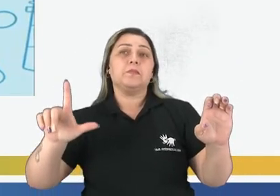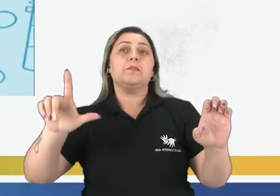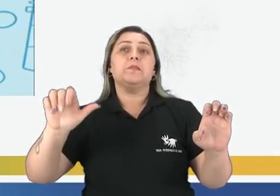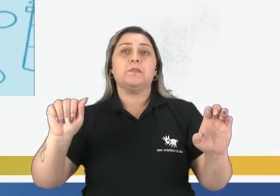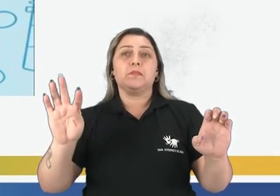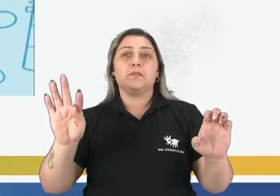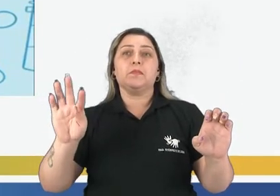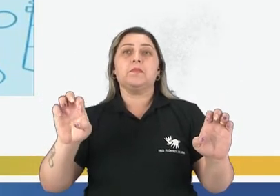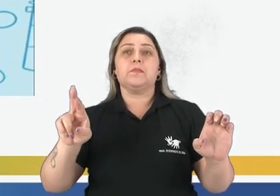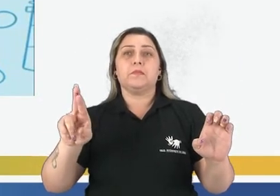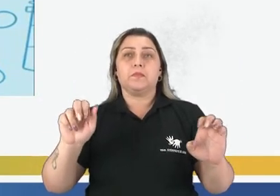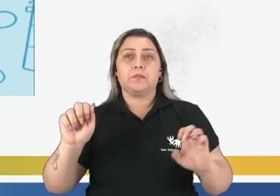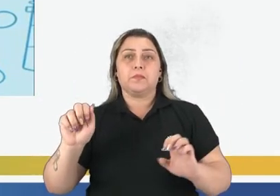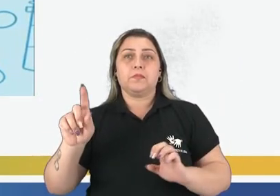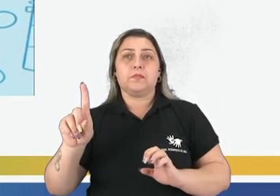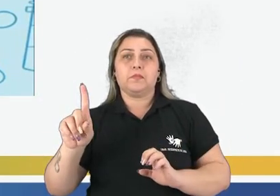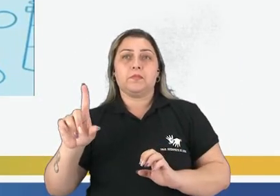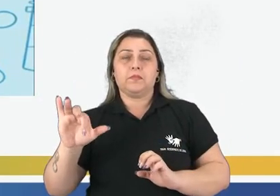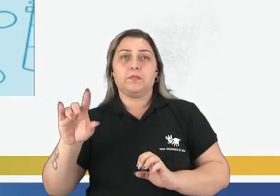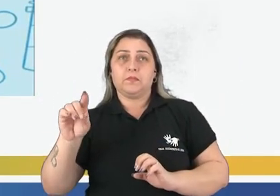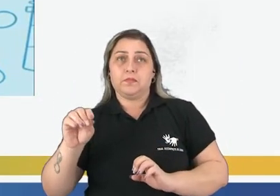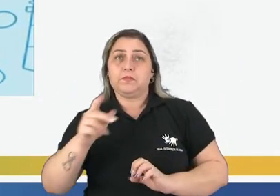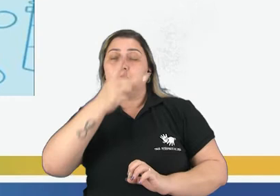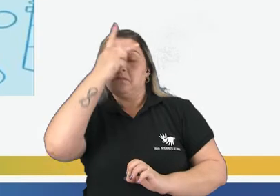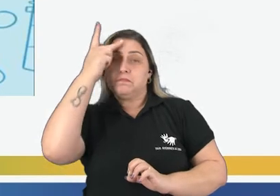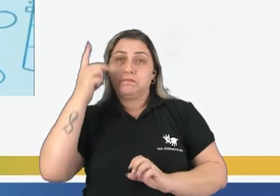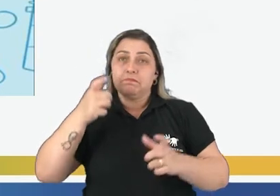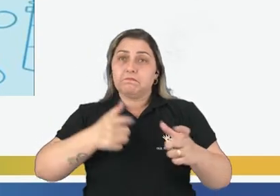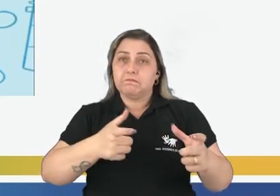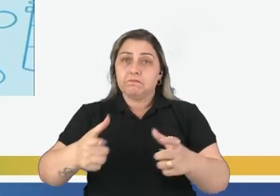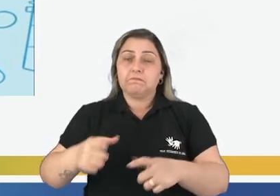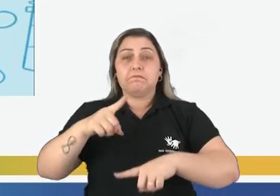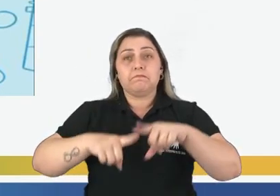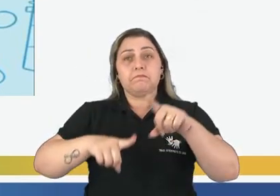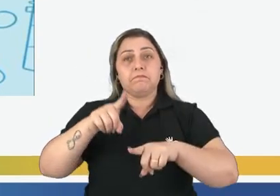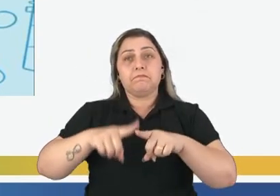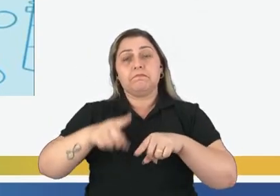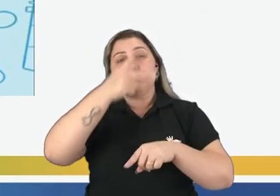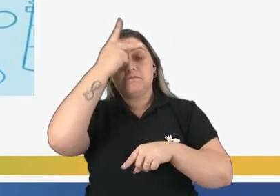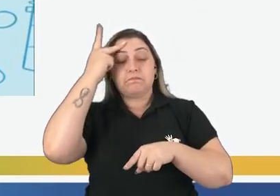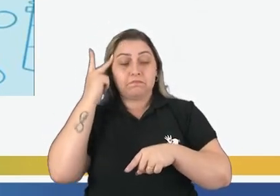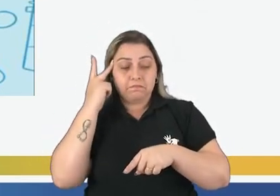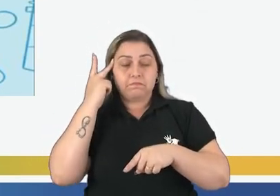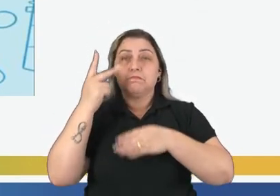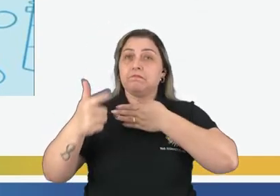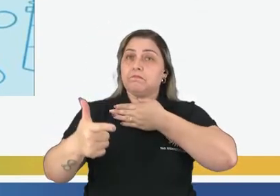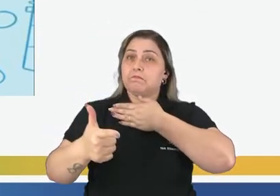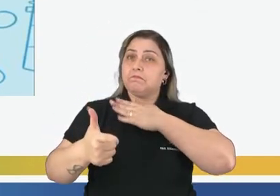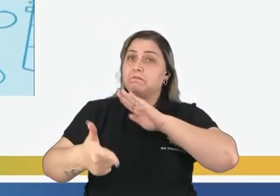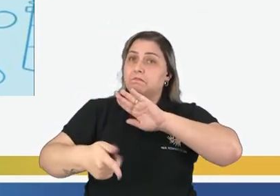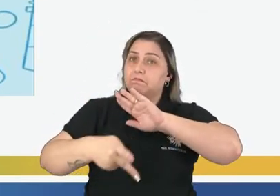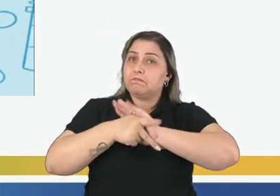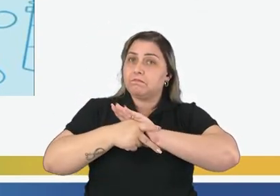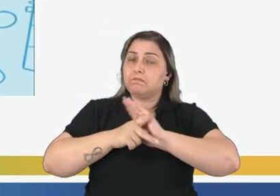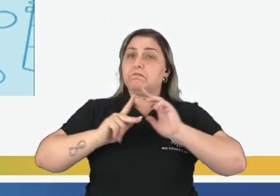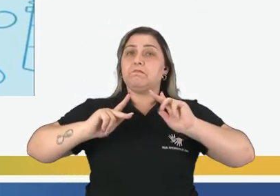Lateralidade serve para localização de pessoas e objetos no espaço em relação à sua própria